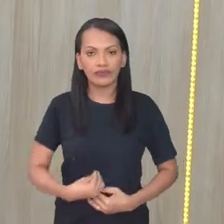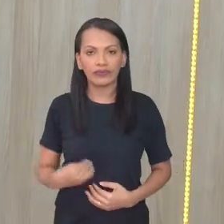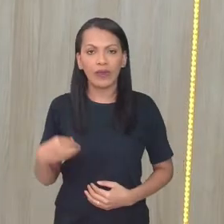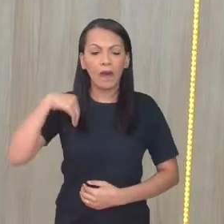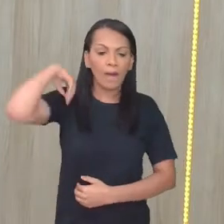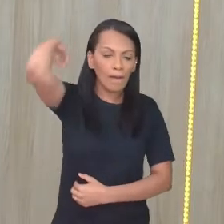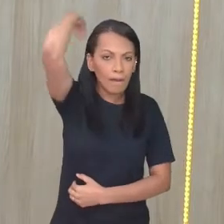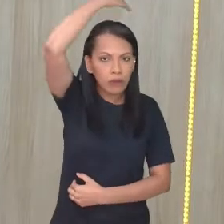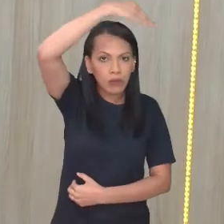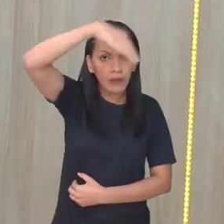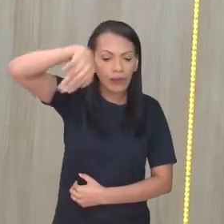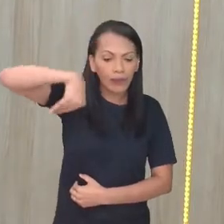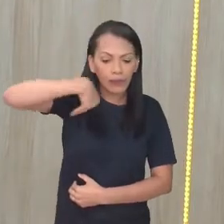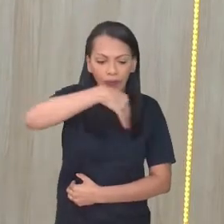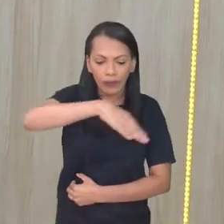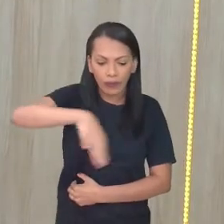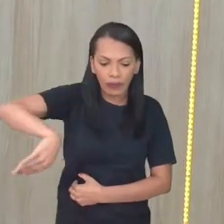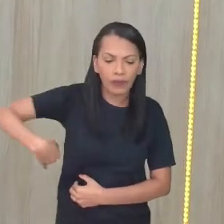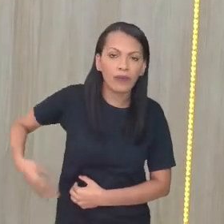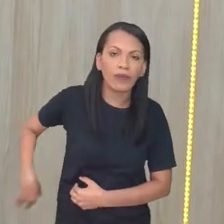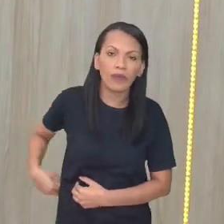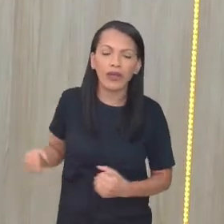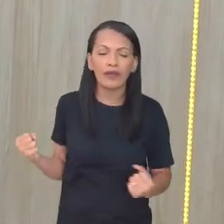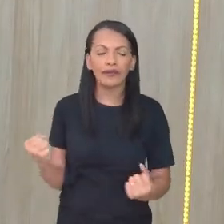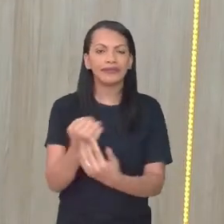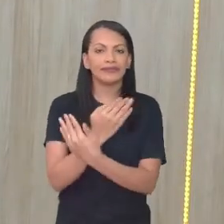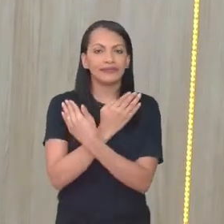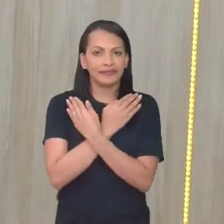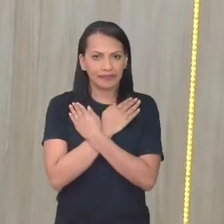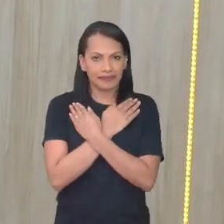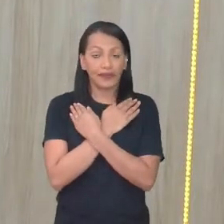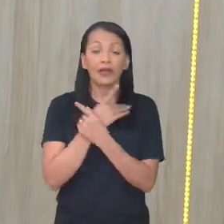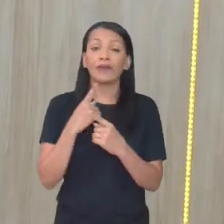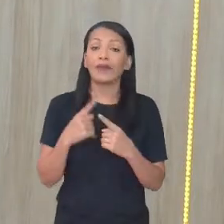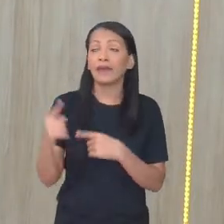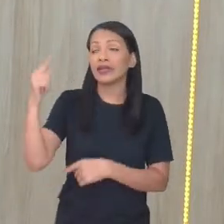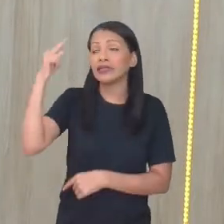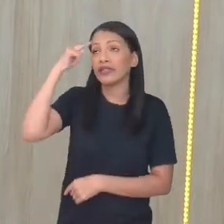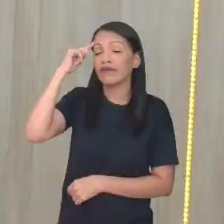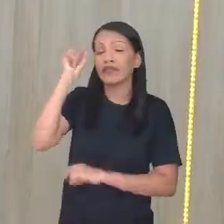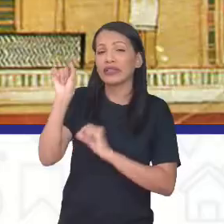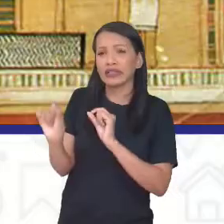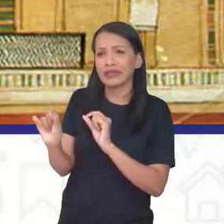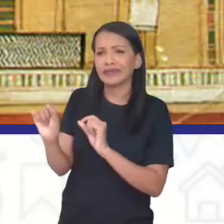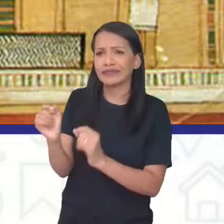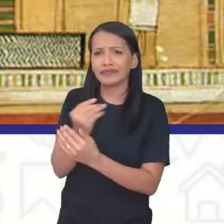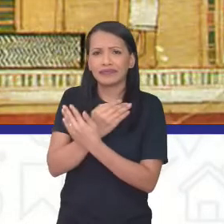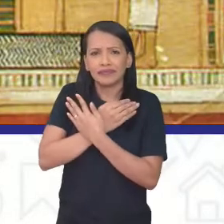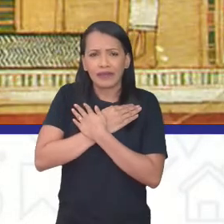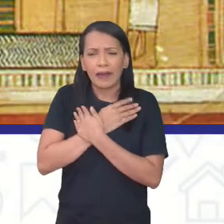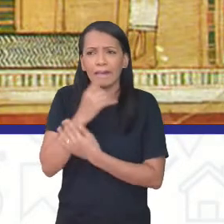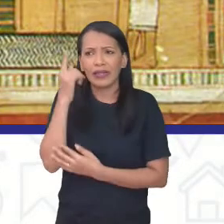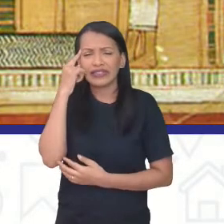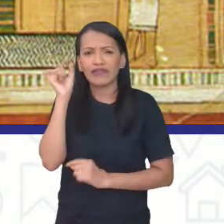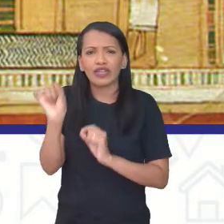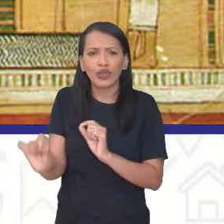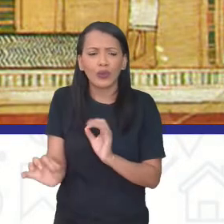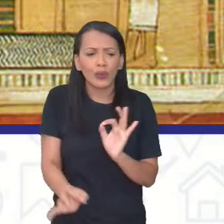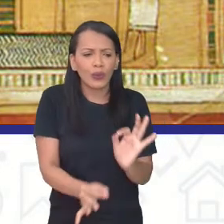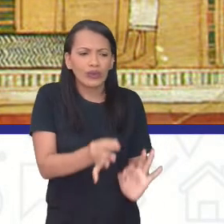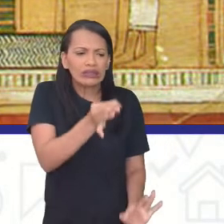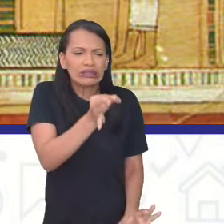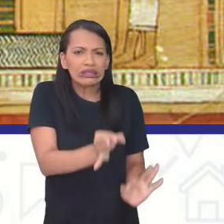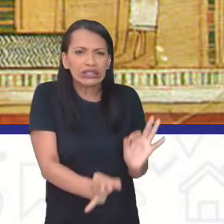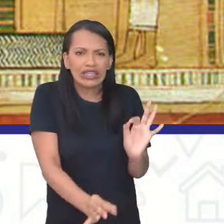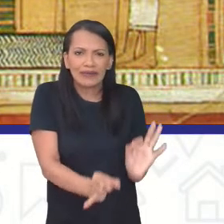deveria comparecer ao tribunal de Osíris, né, para ser julgado. Eu coloquei aqui a imagem, aqui é o tribunal de Osíris, né?